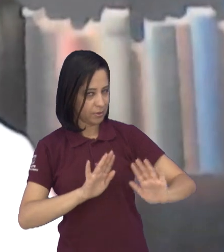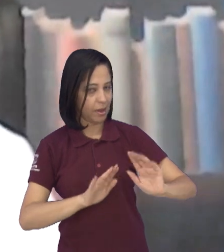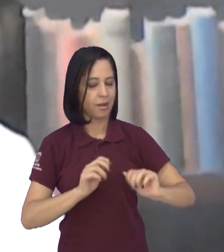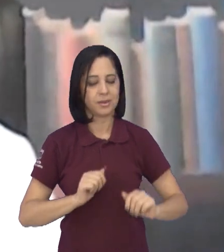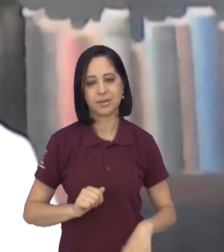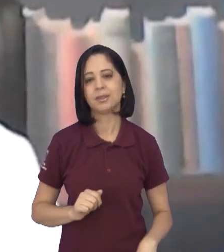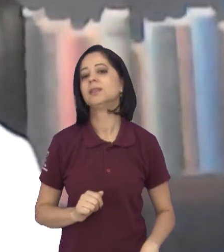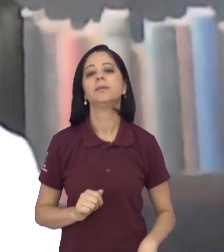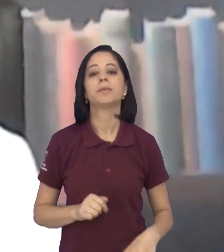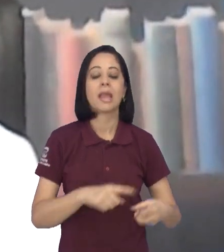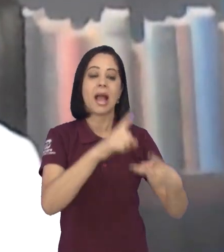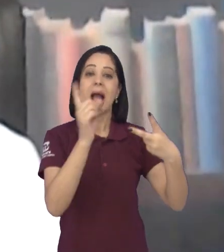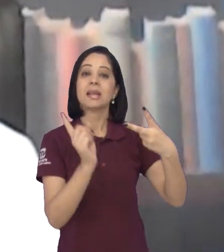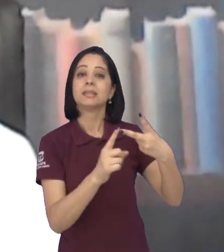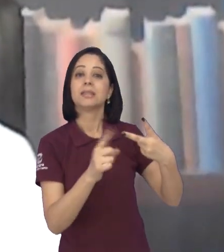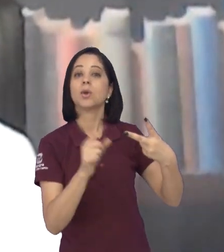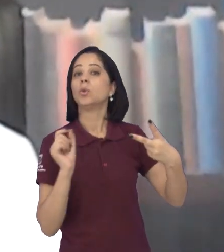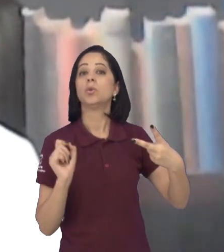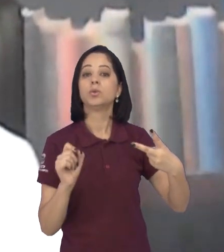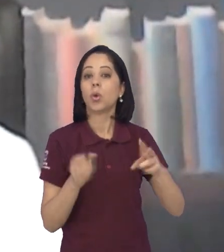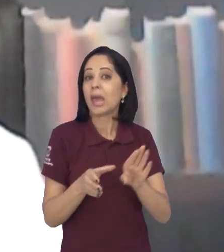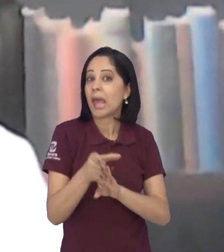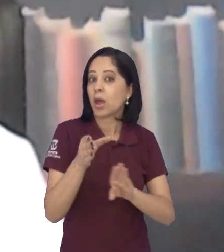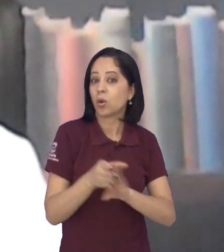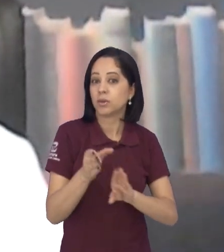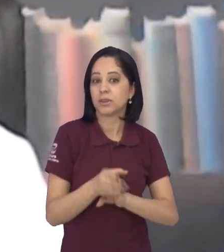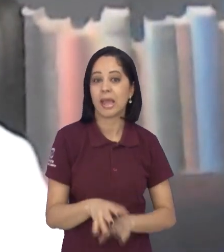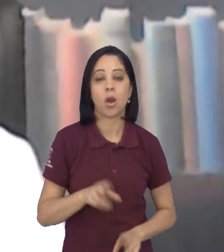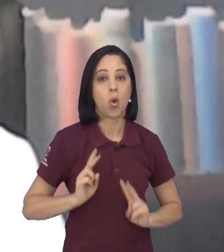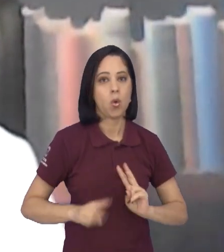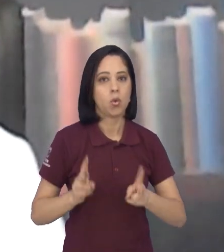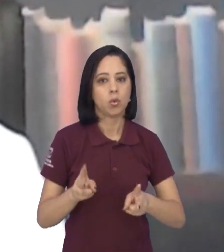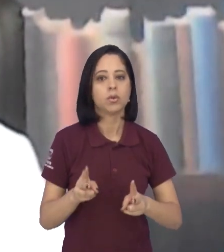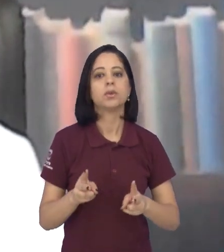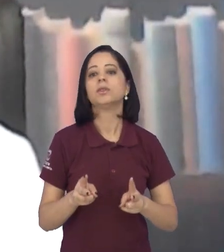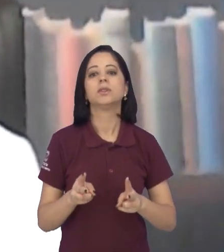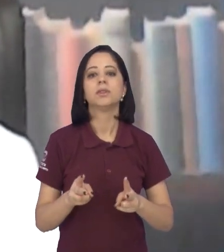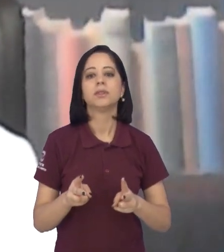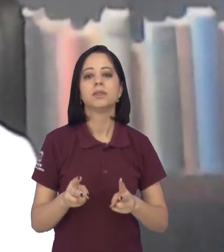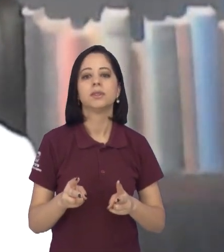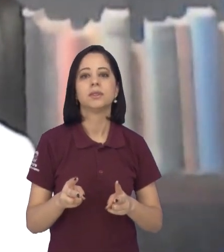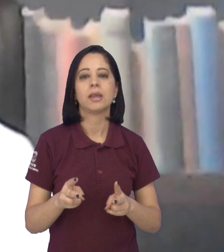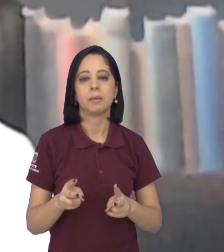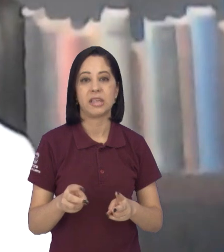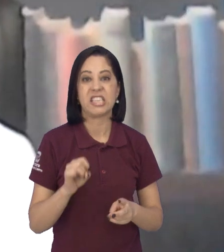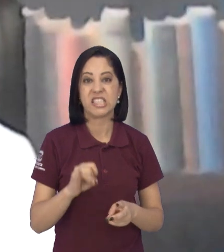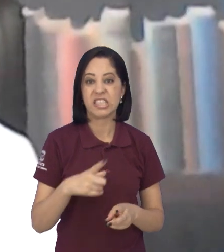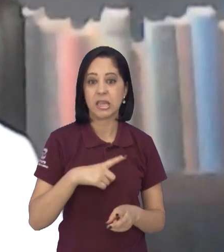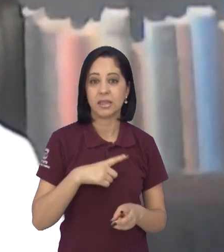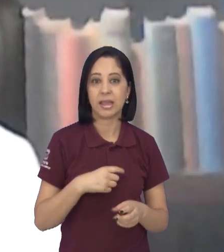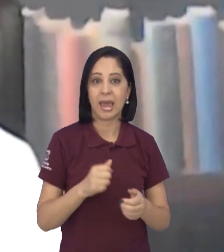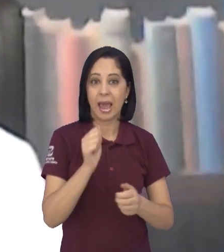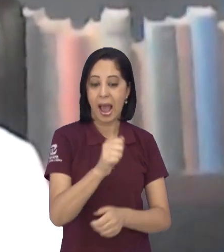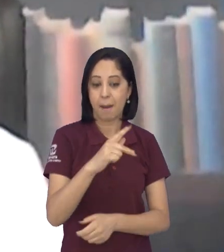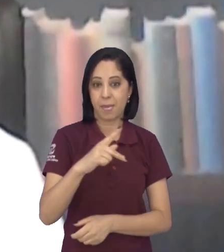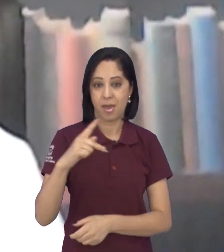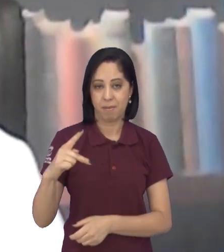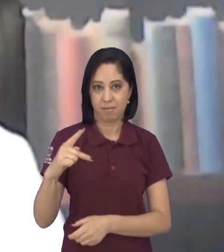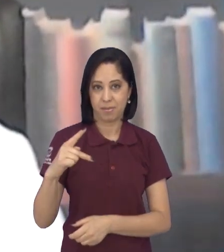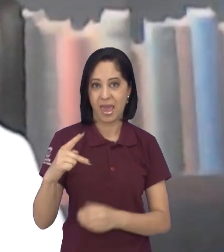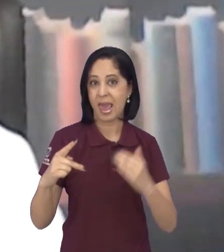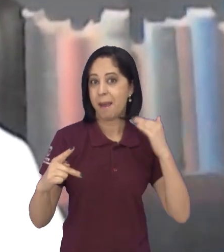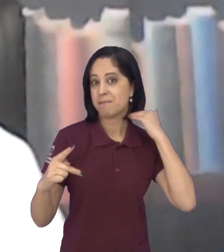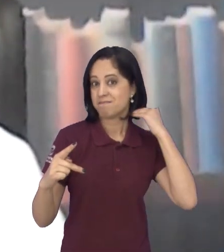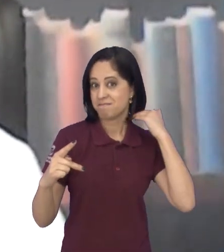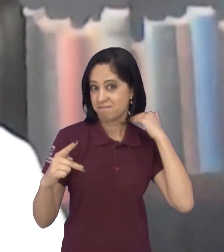diria. A segunda, sempre que você saia de algum aplicativo financeiro, aquele que dá um prejuízo na sua